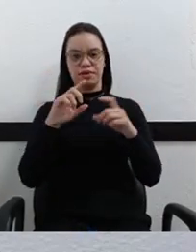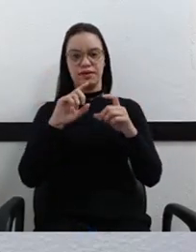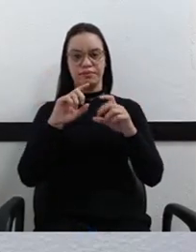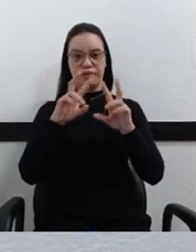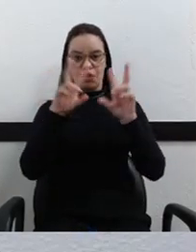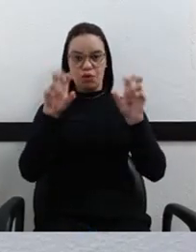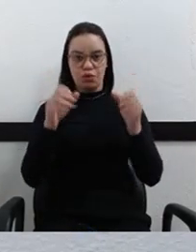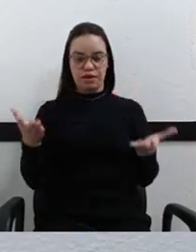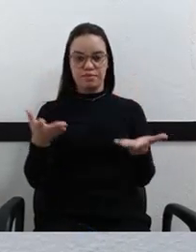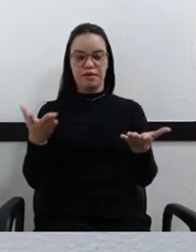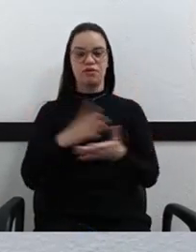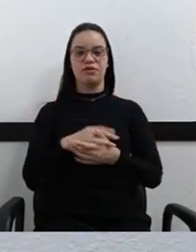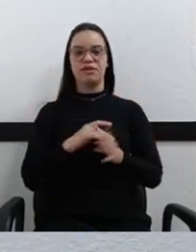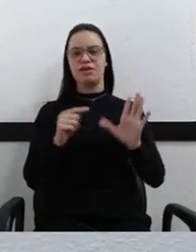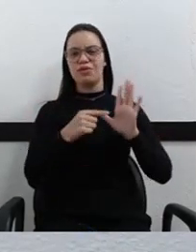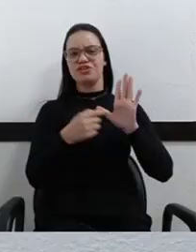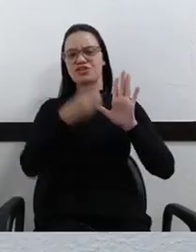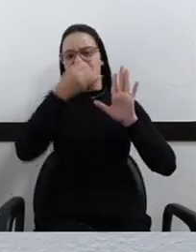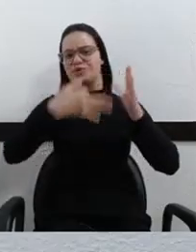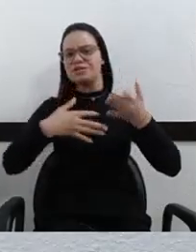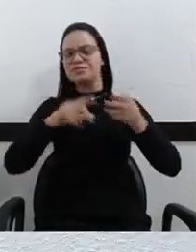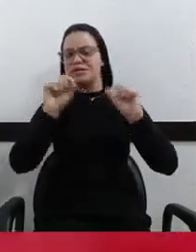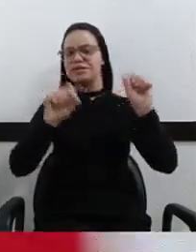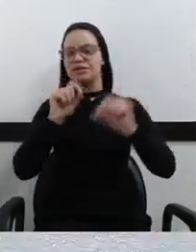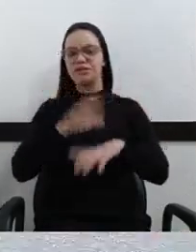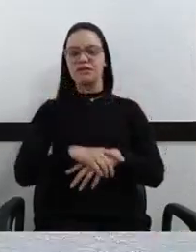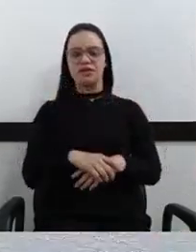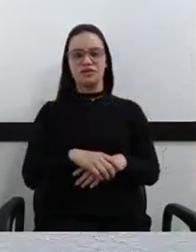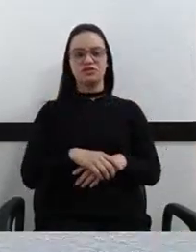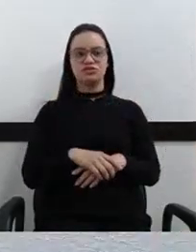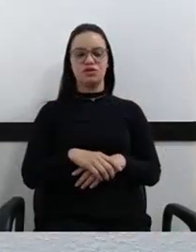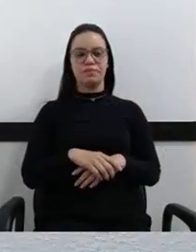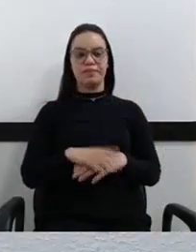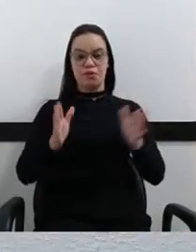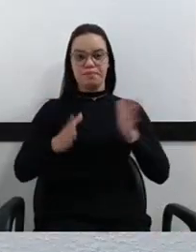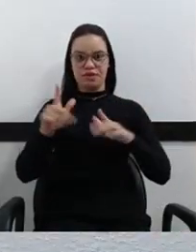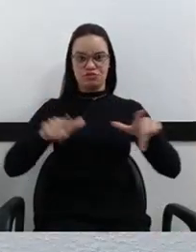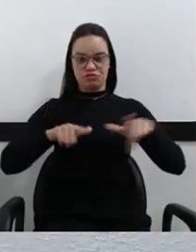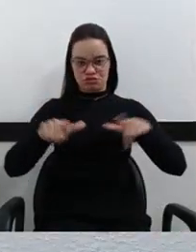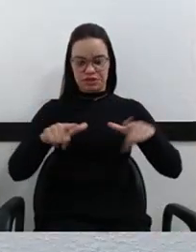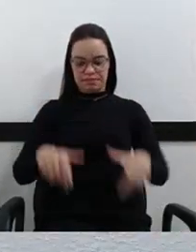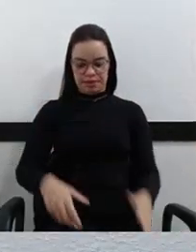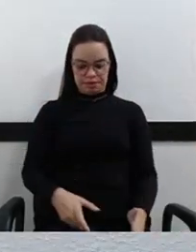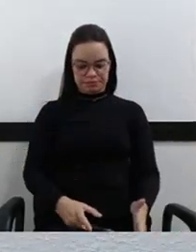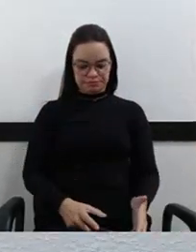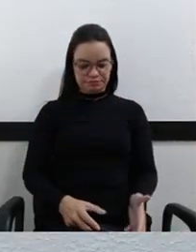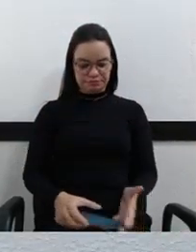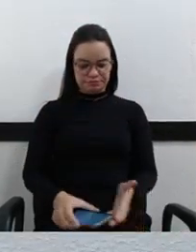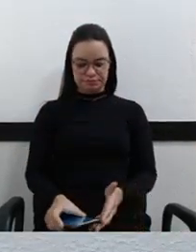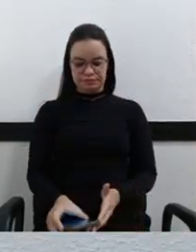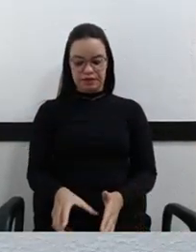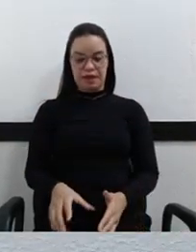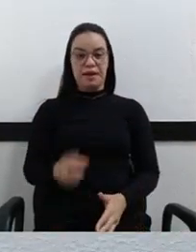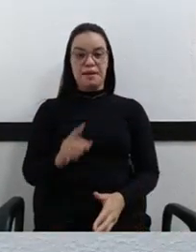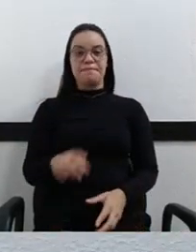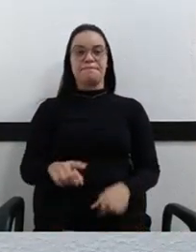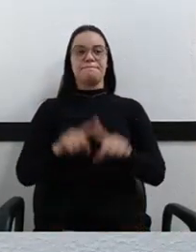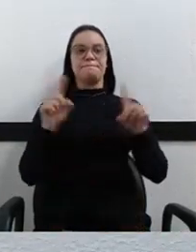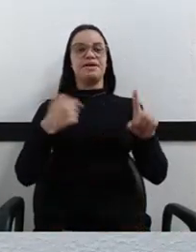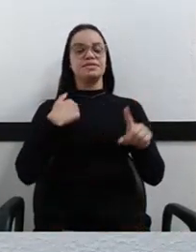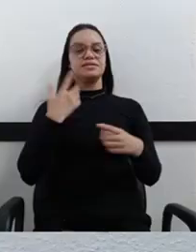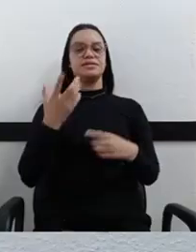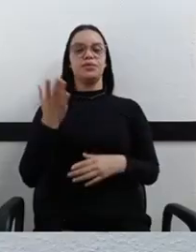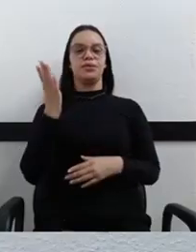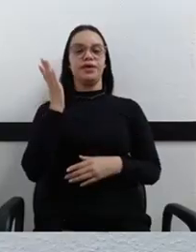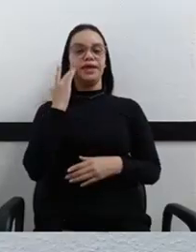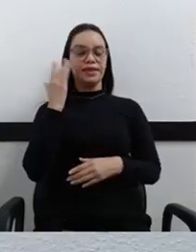vez que esse artigo fala a respeito de expediente. Nós não temos expediente a respeito disso no Conselho. Porém, compreendo o pedido do conselheiro como